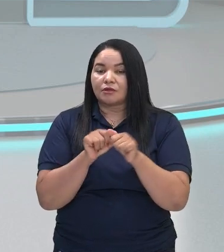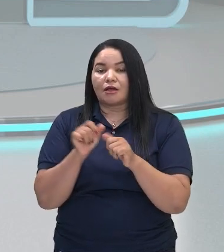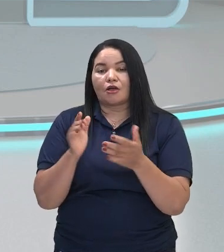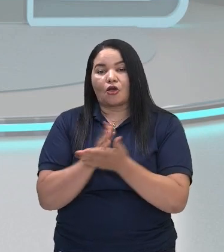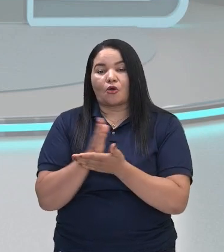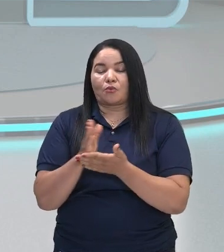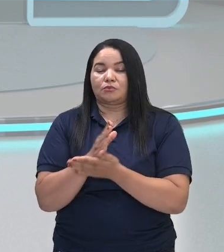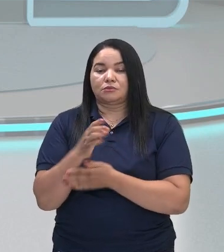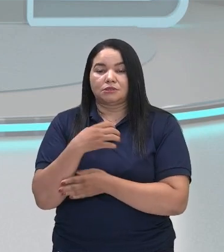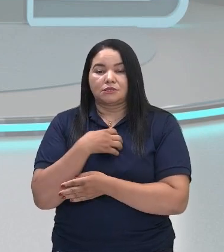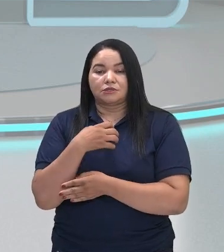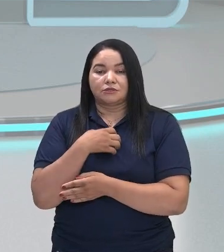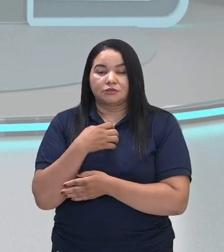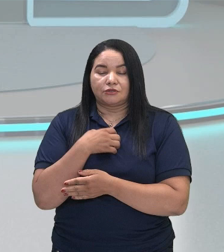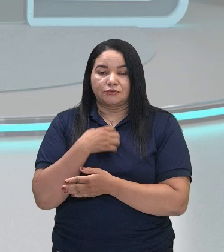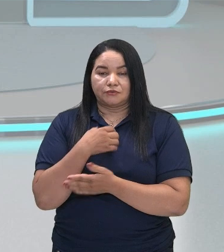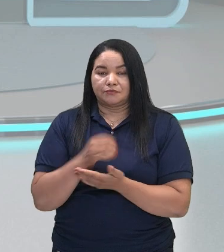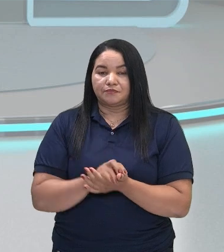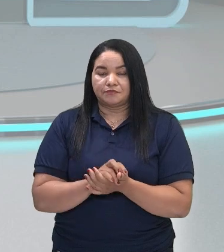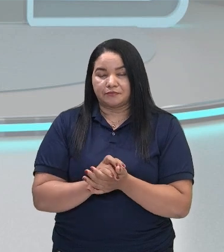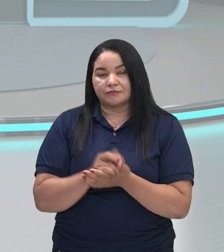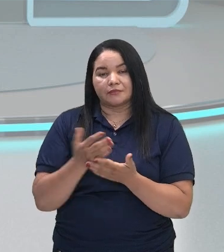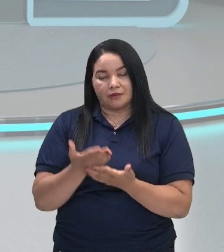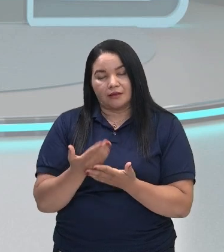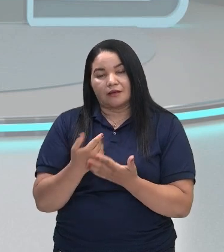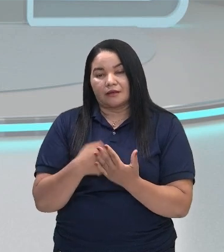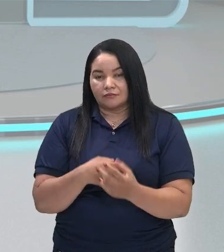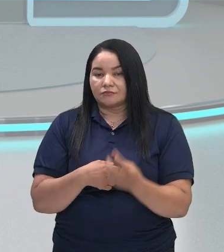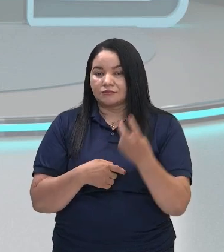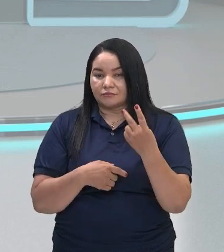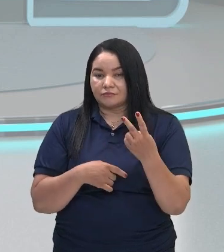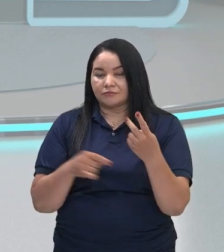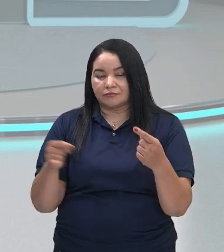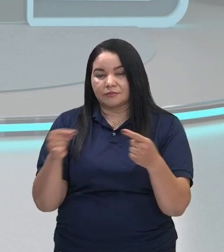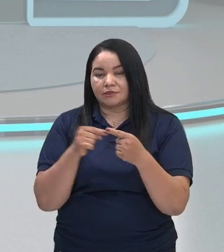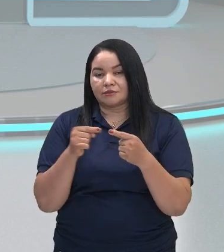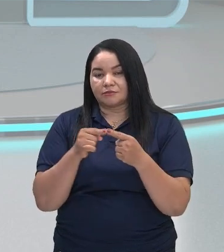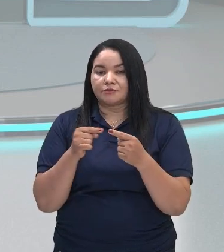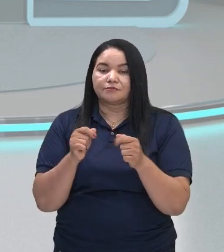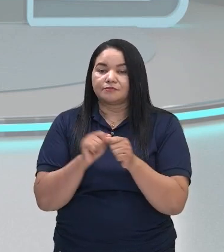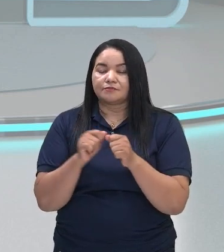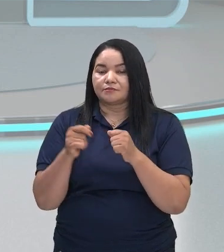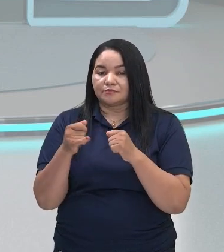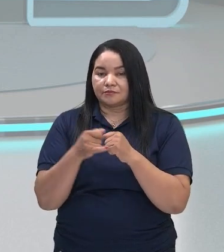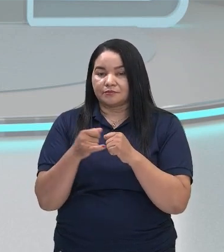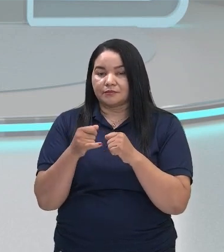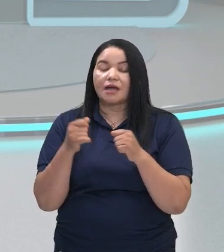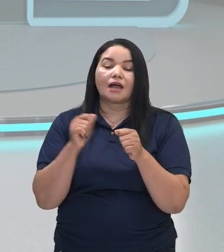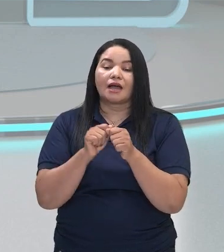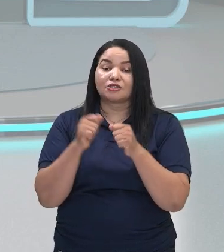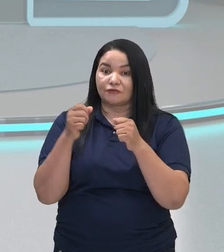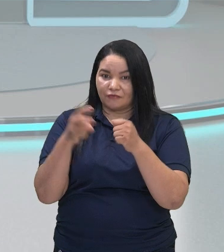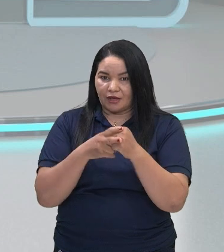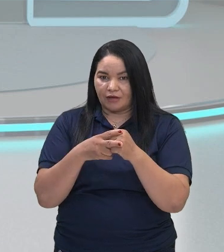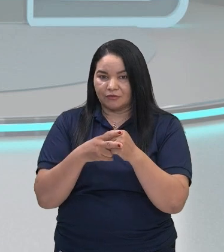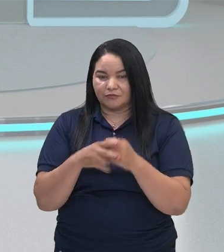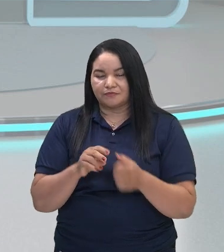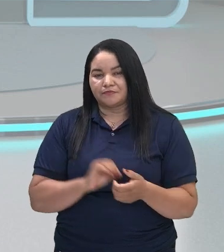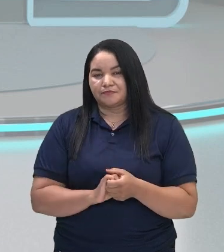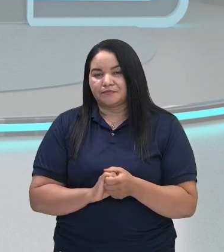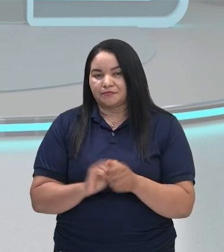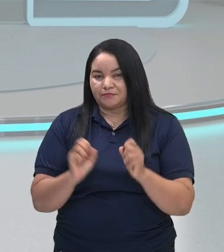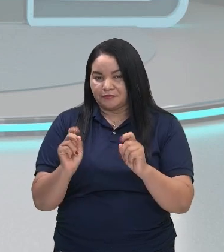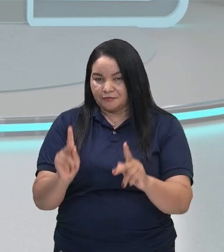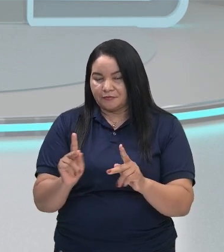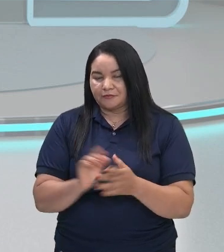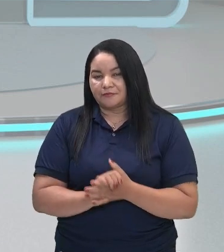ali onde eles estão inseridos, tá? Essa é a função, então, desses advérbios quando funcionando como linking words, tá certo? Quando